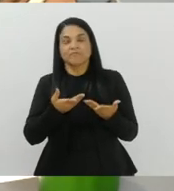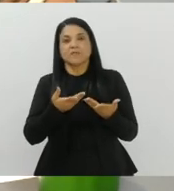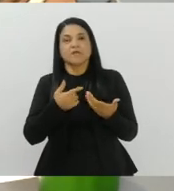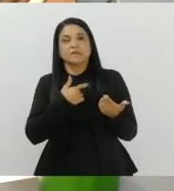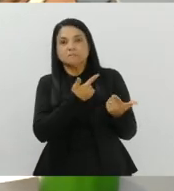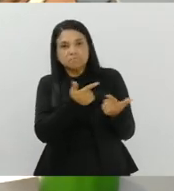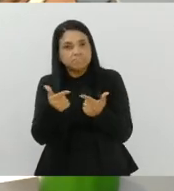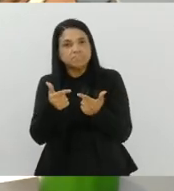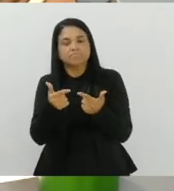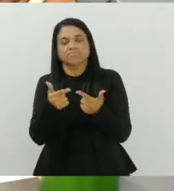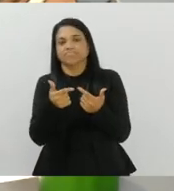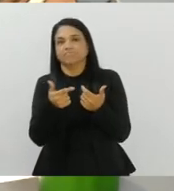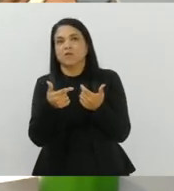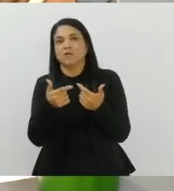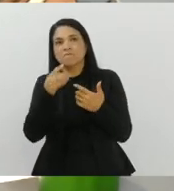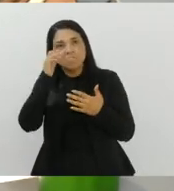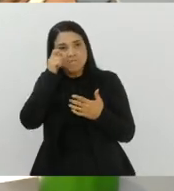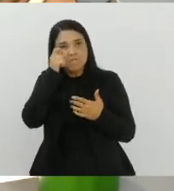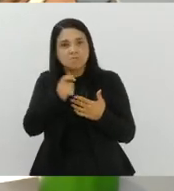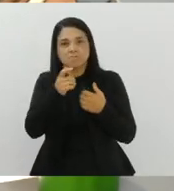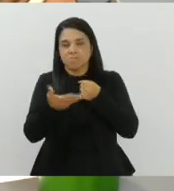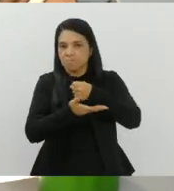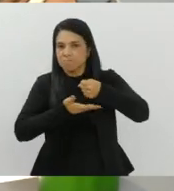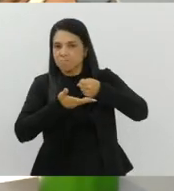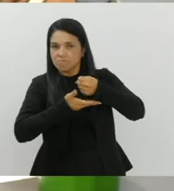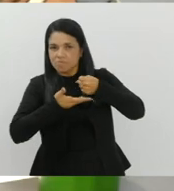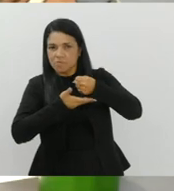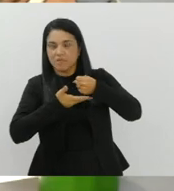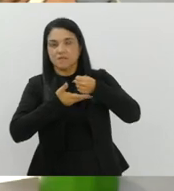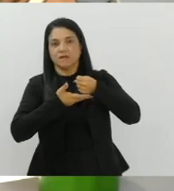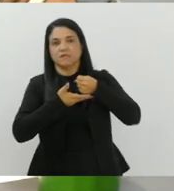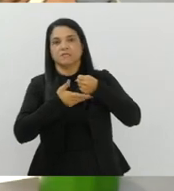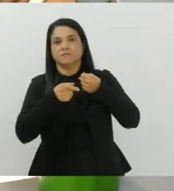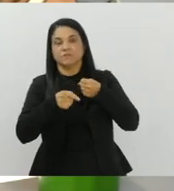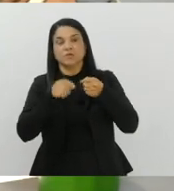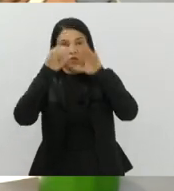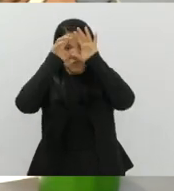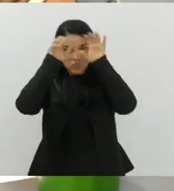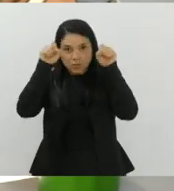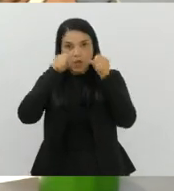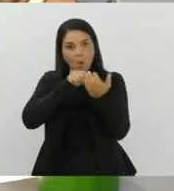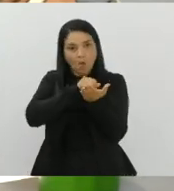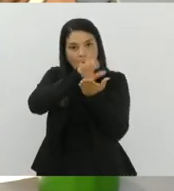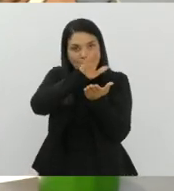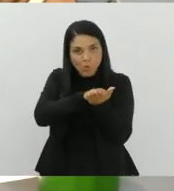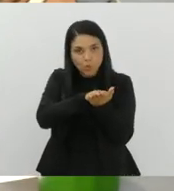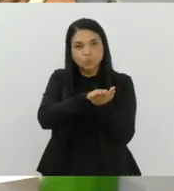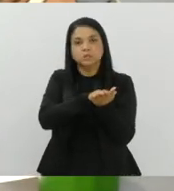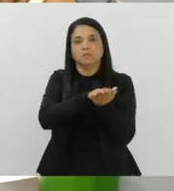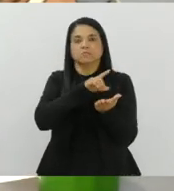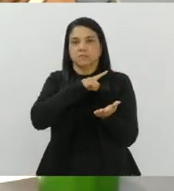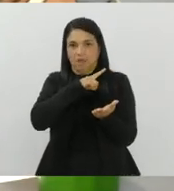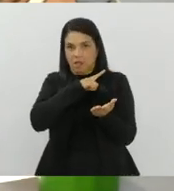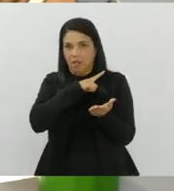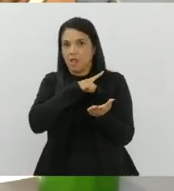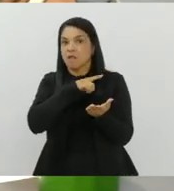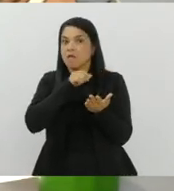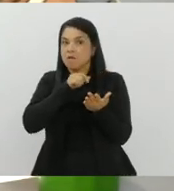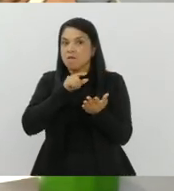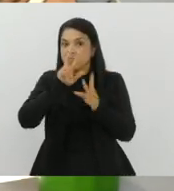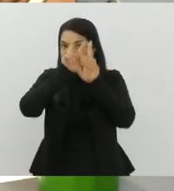de pesquisa, porque os tribunais, ainda que apliquem multas altas, que a gente está falando aqui de